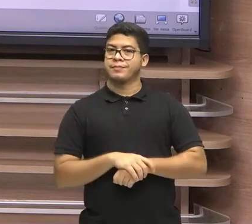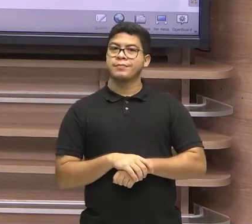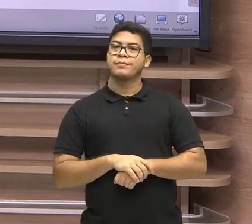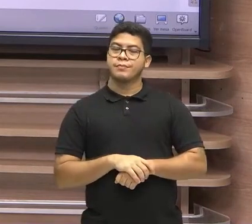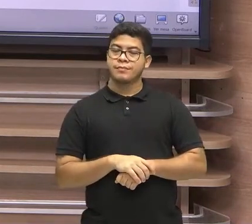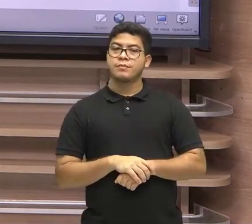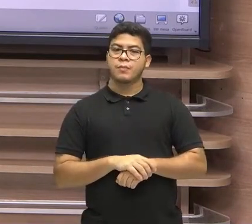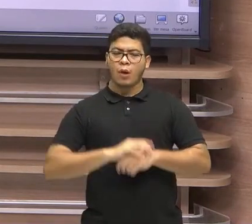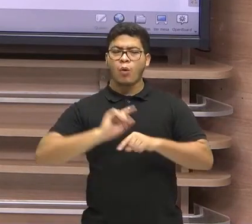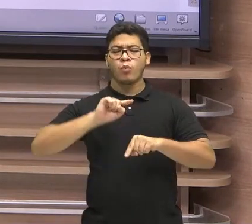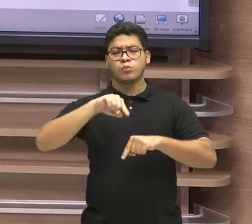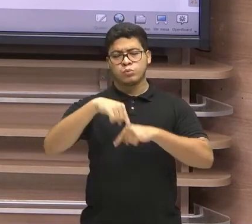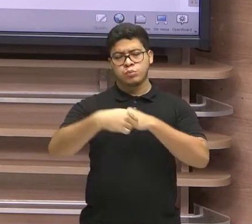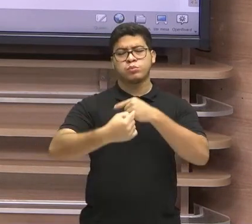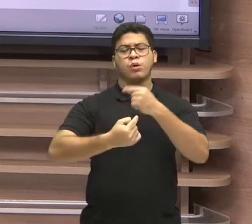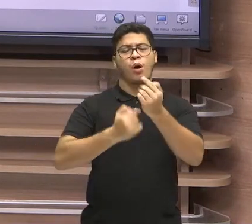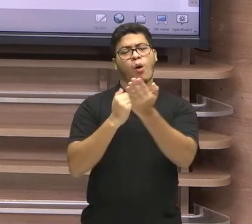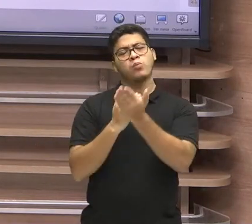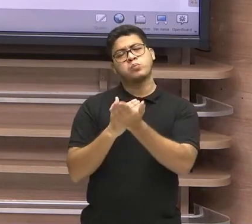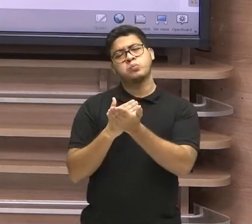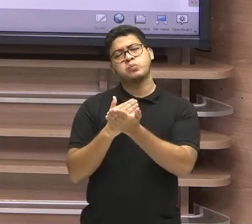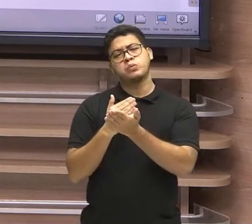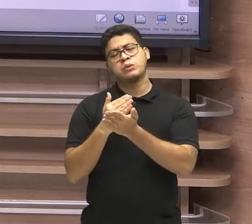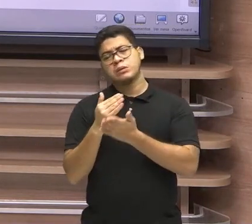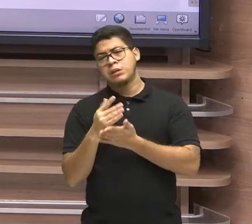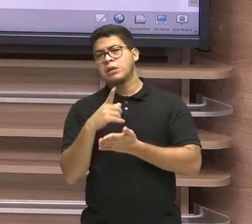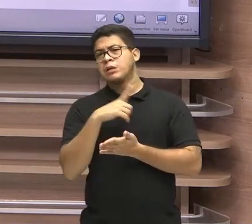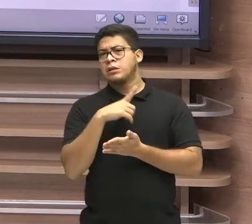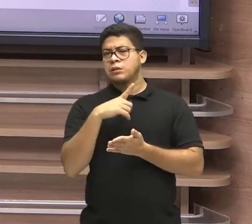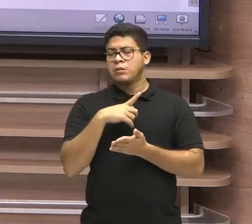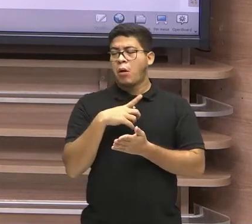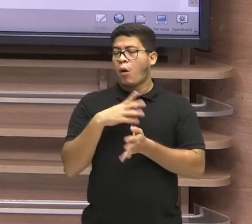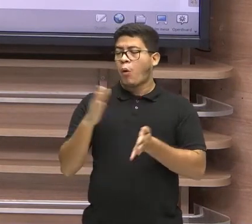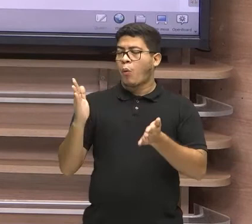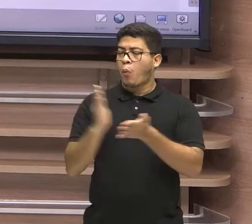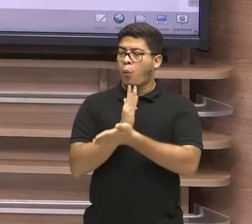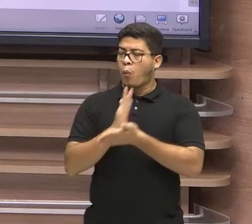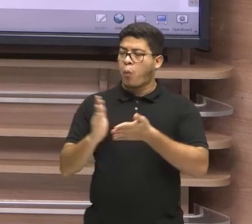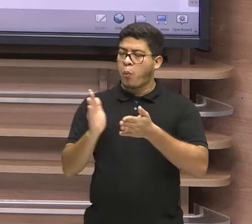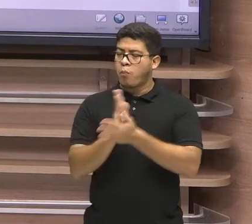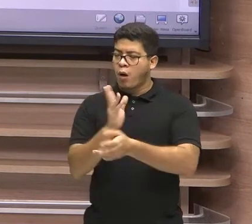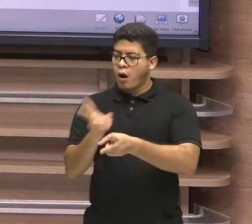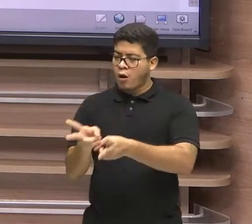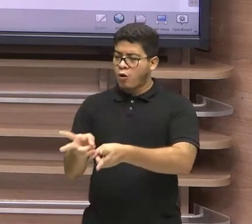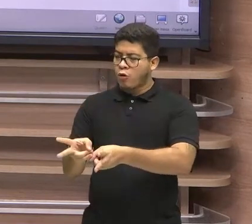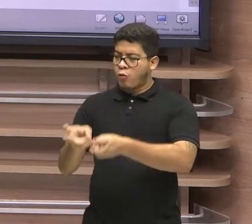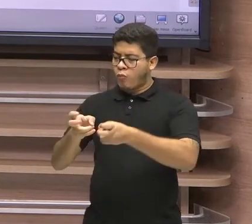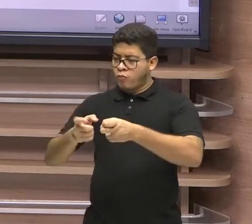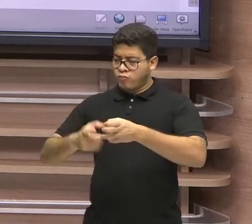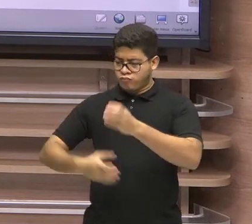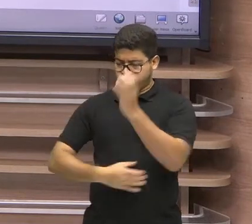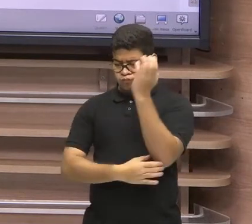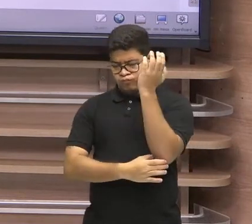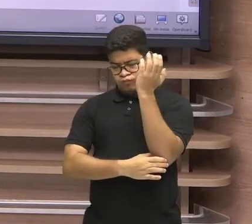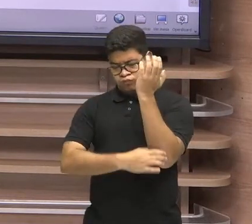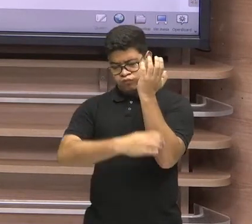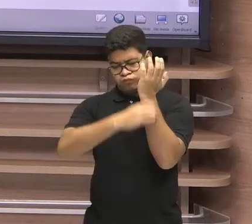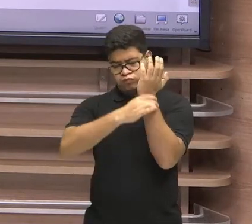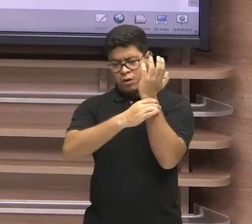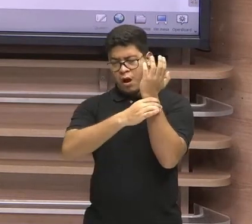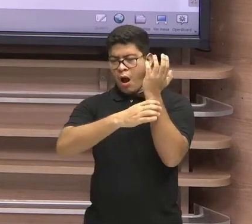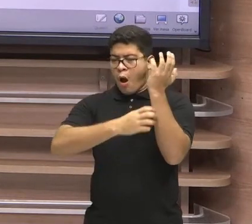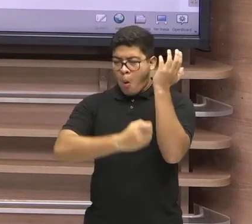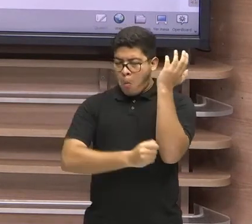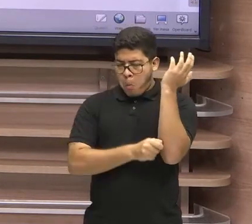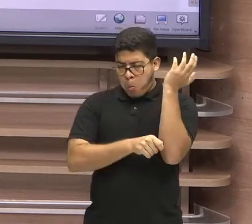foram evoluindo, uma começou a ter vasos condutores, outra começou a ter uma raiz mais forte, a outra começou a